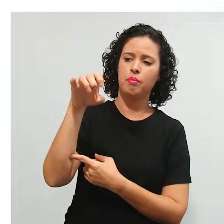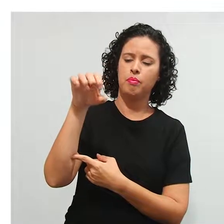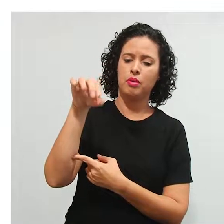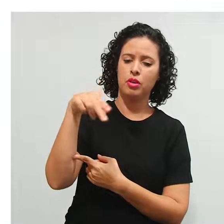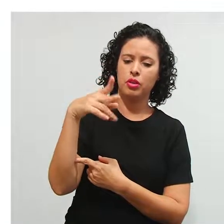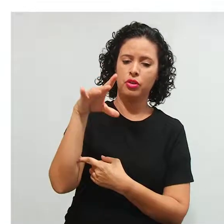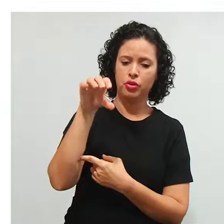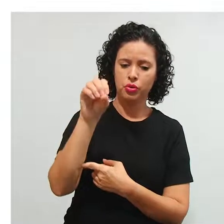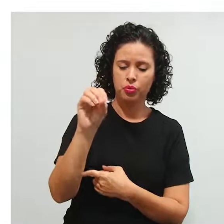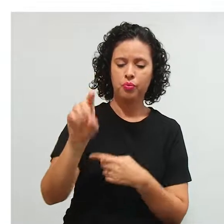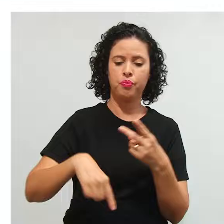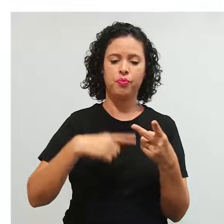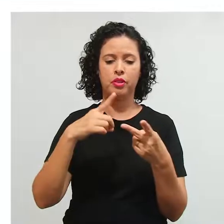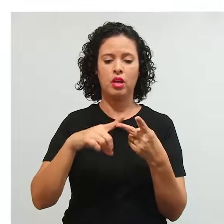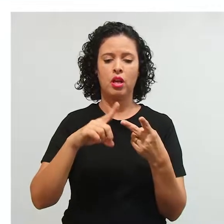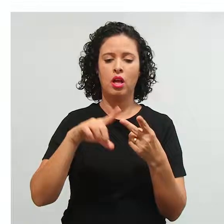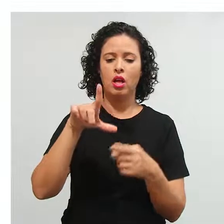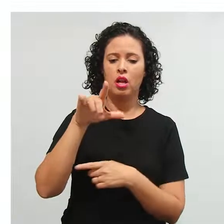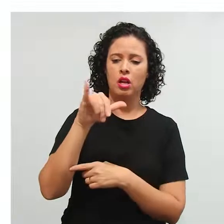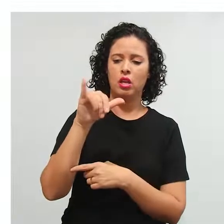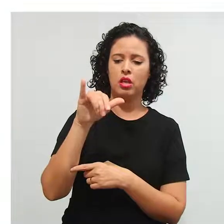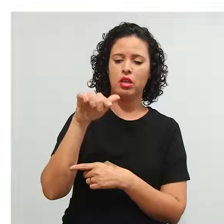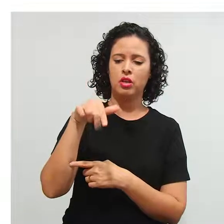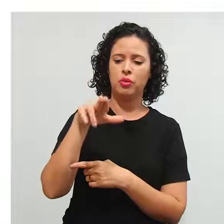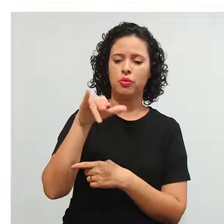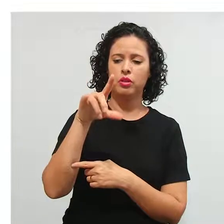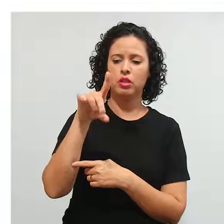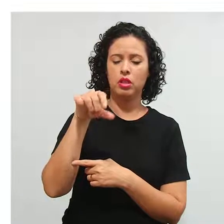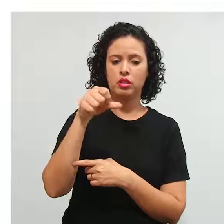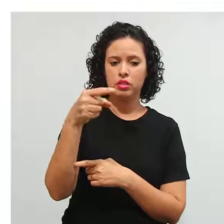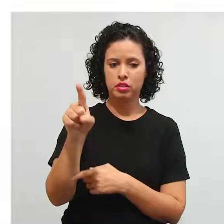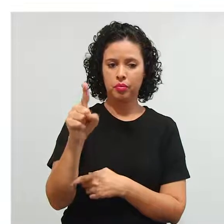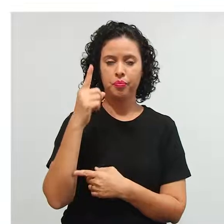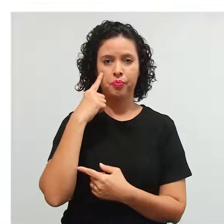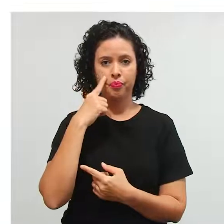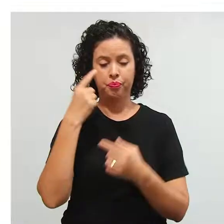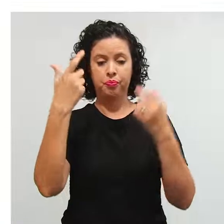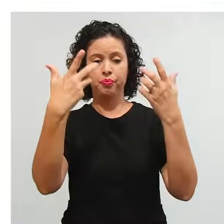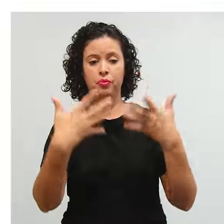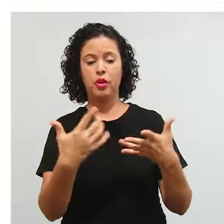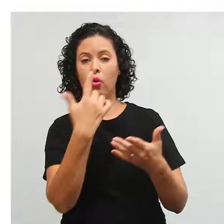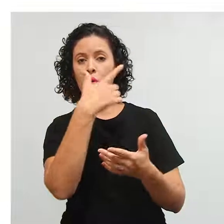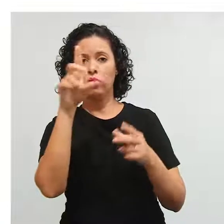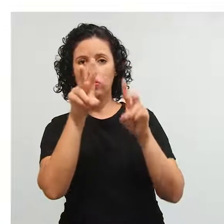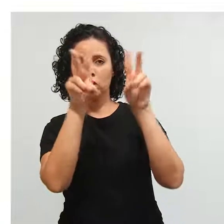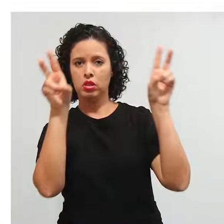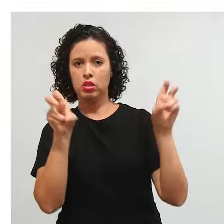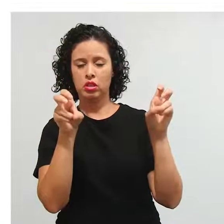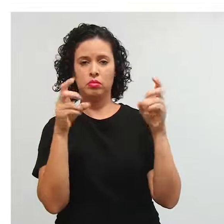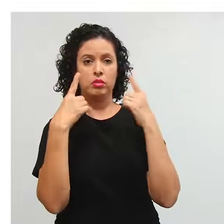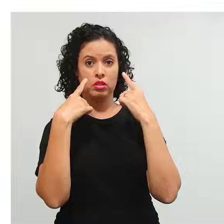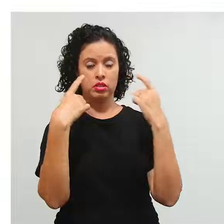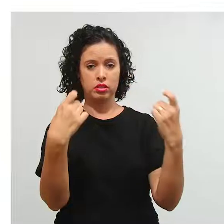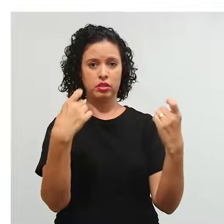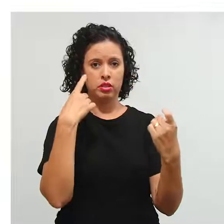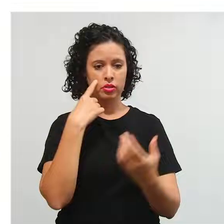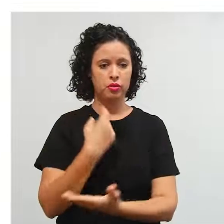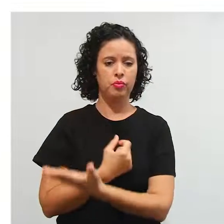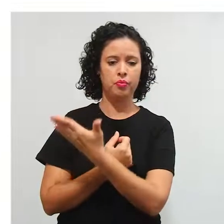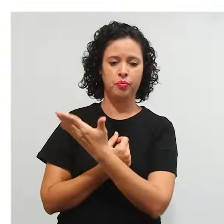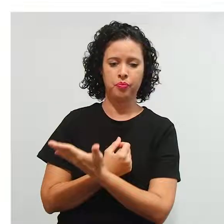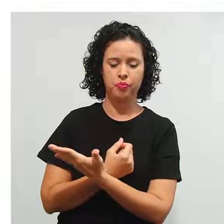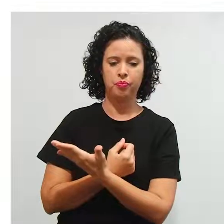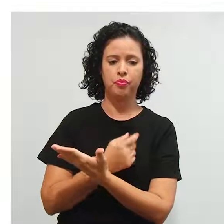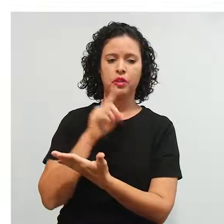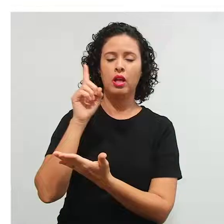a liquidação dessa despesa. Agora nós vamos falar de um outro tópico interessante, que são